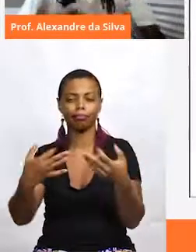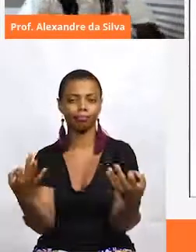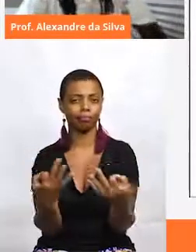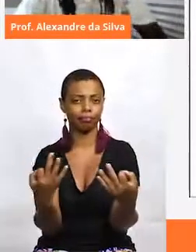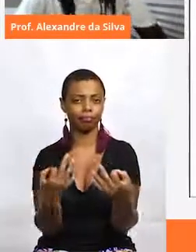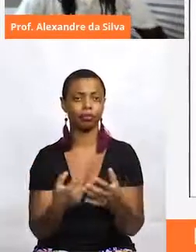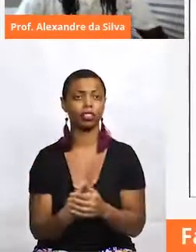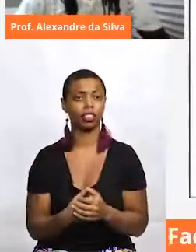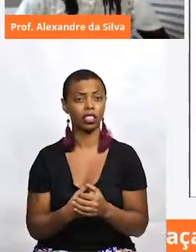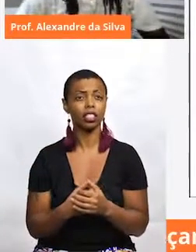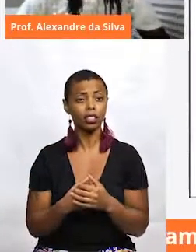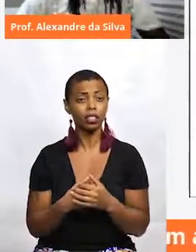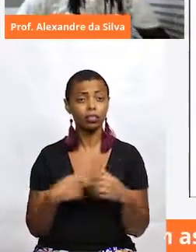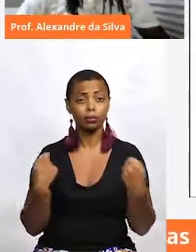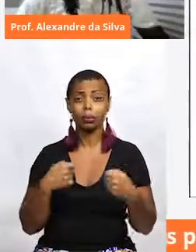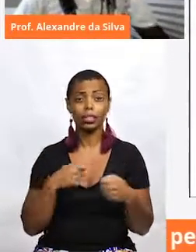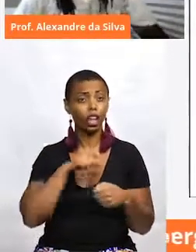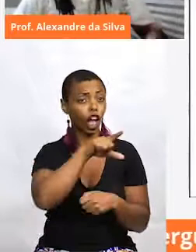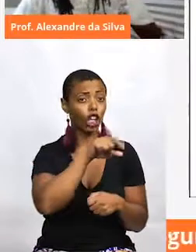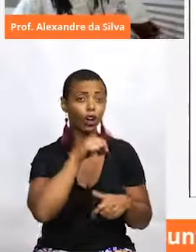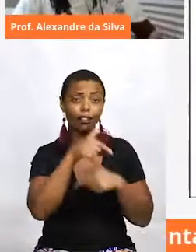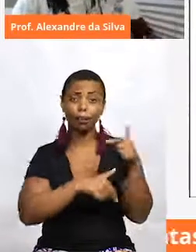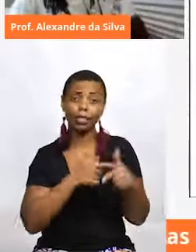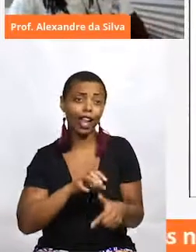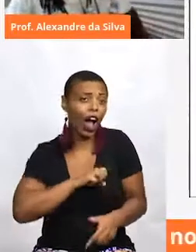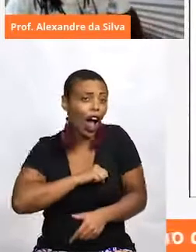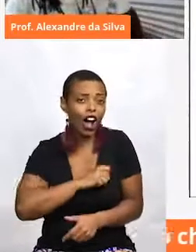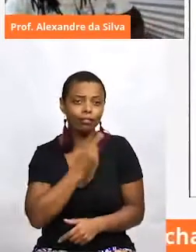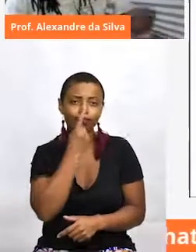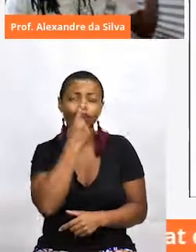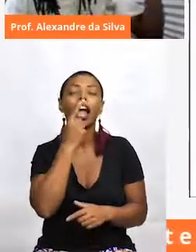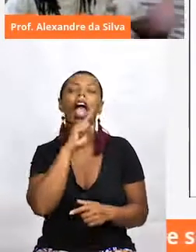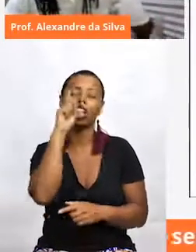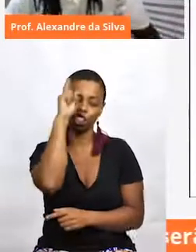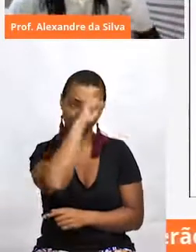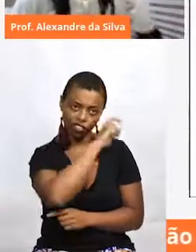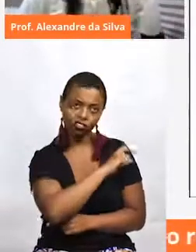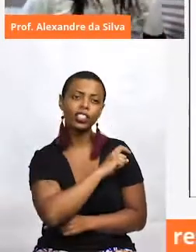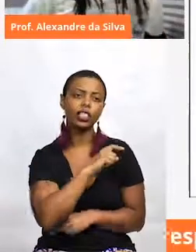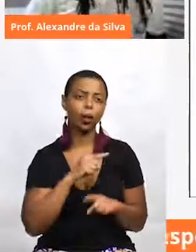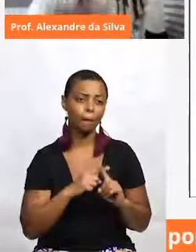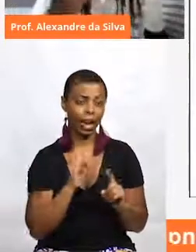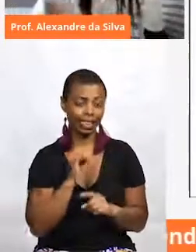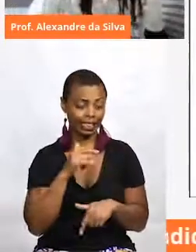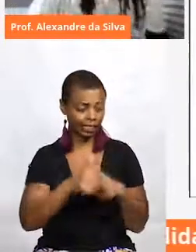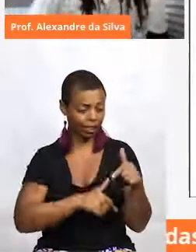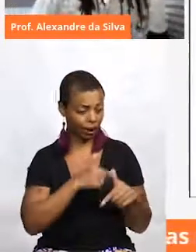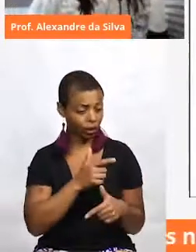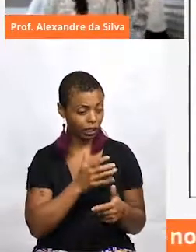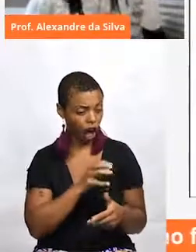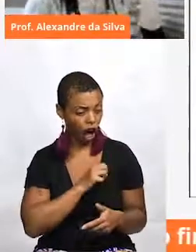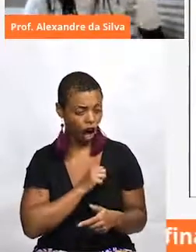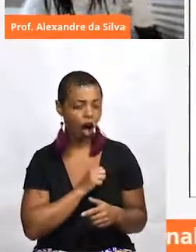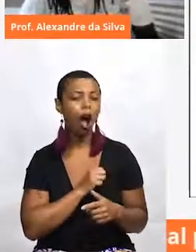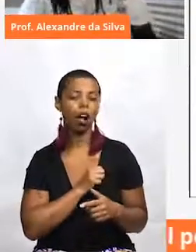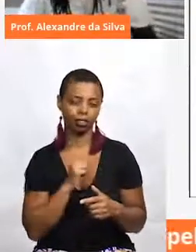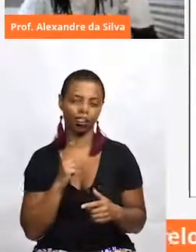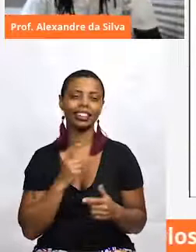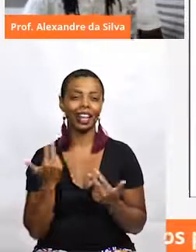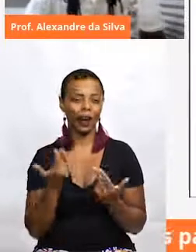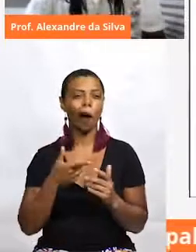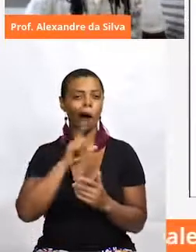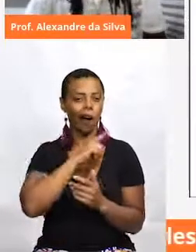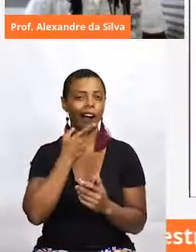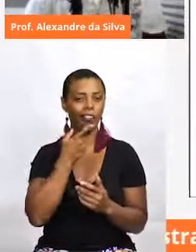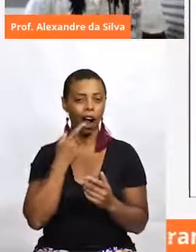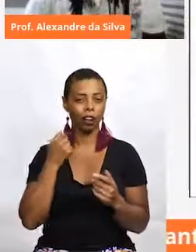e fazer aquilo que gosta, né? Por mais que seja difícil, quando a gente faz aquilo que gosta, por mais que venham pedras, né, como a Adriana falou,